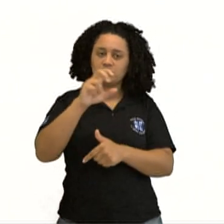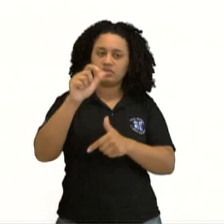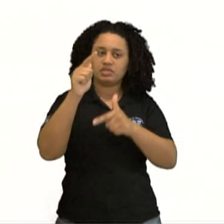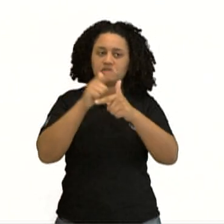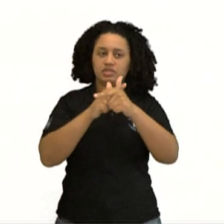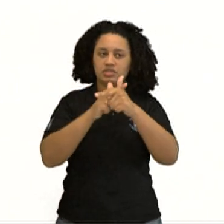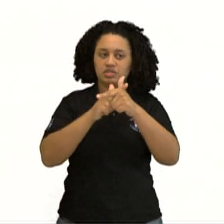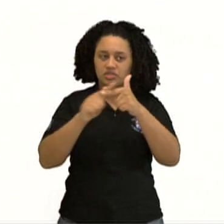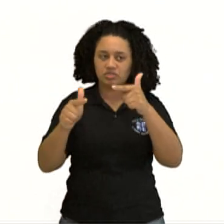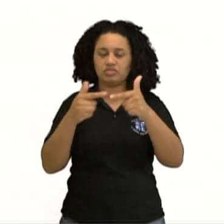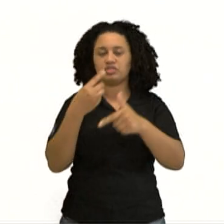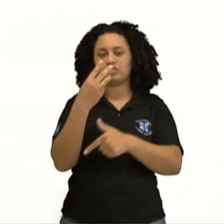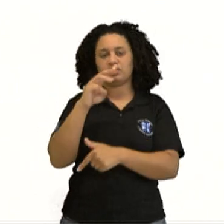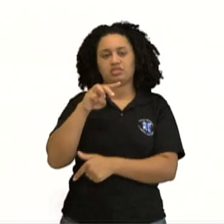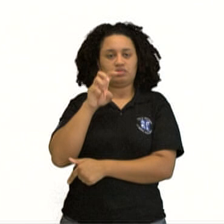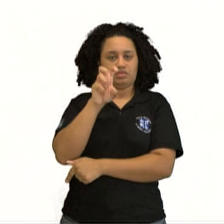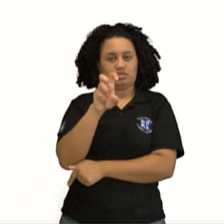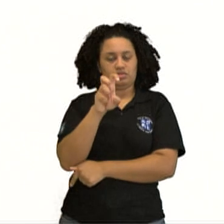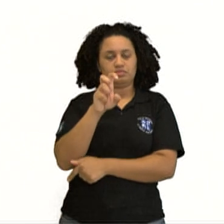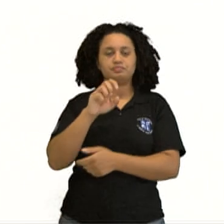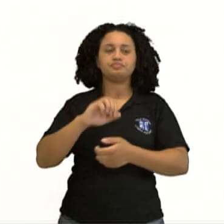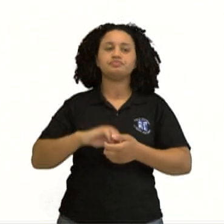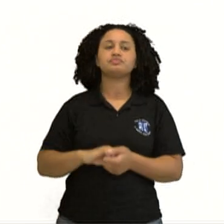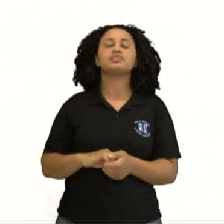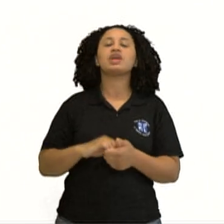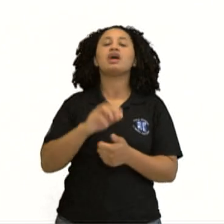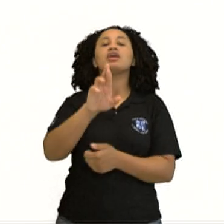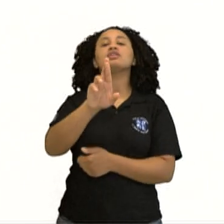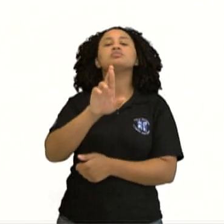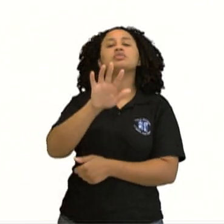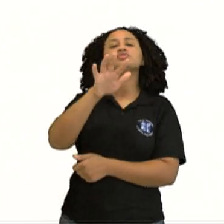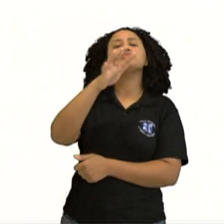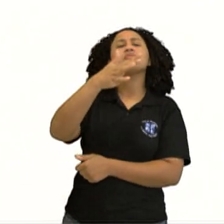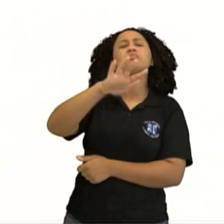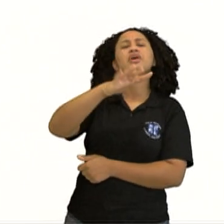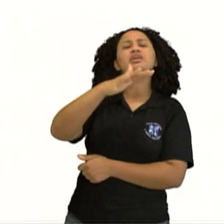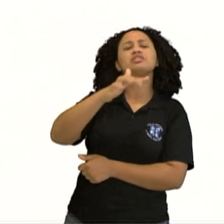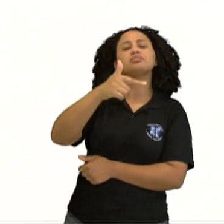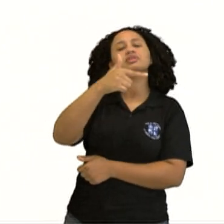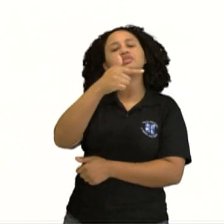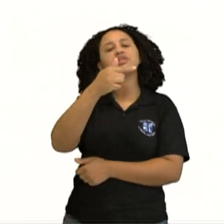255 km dividido por 3,5 de hora, isso vai dar aproximadamente